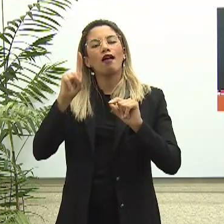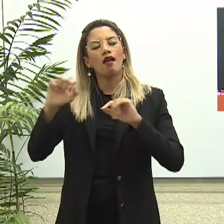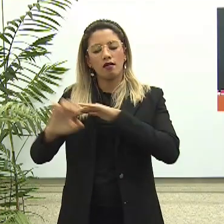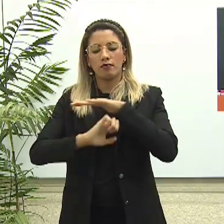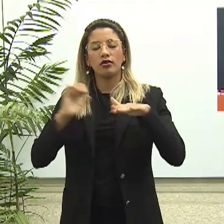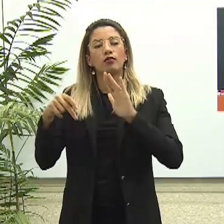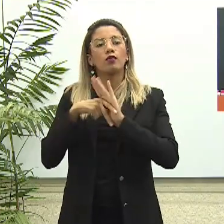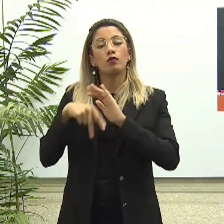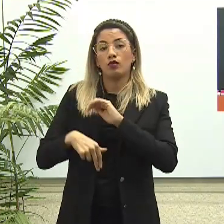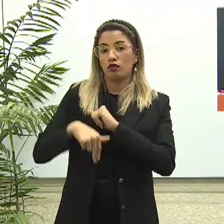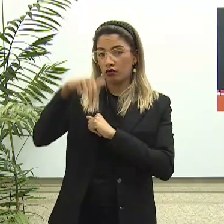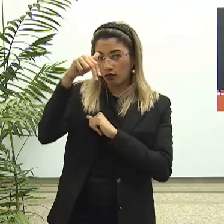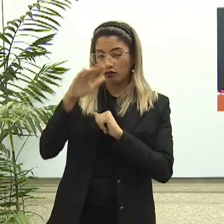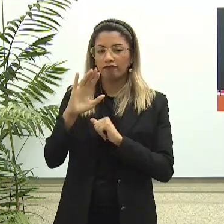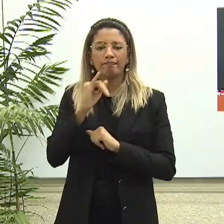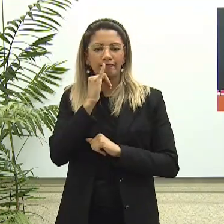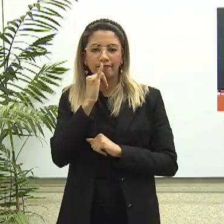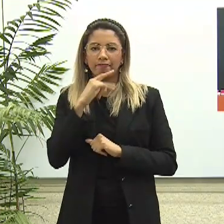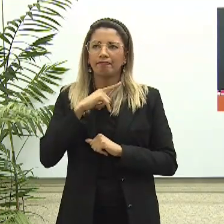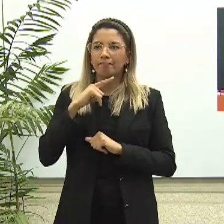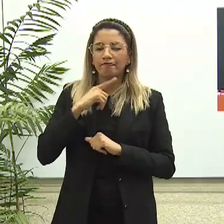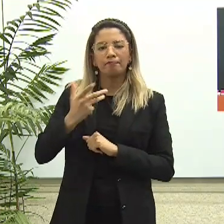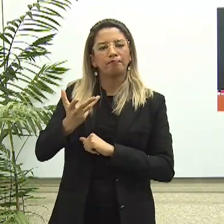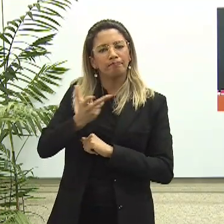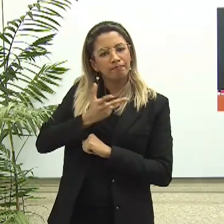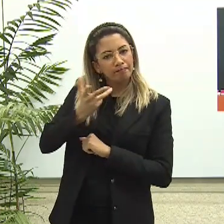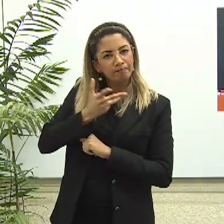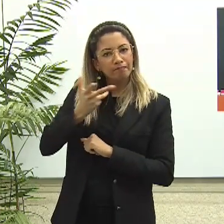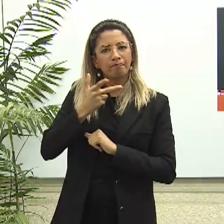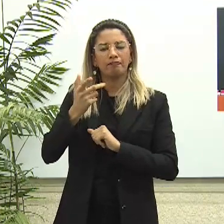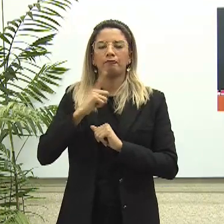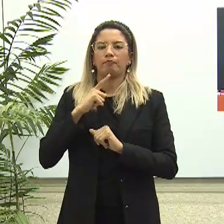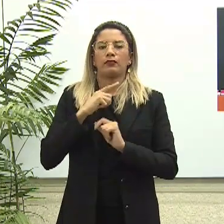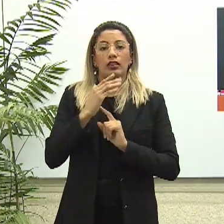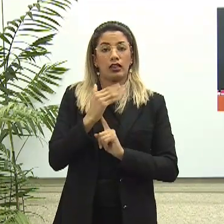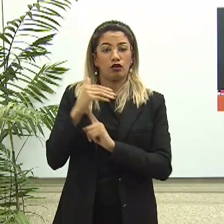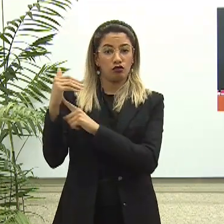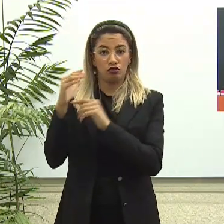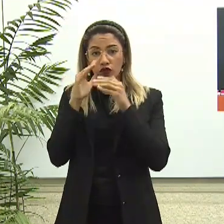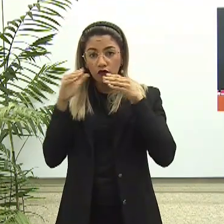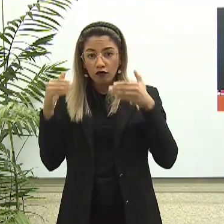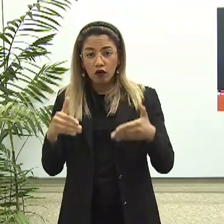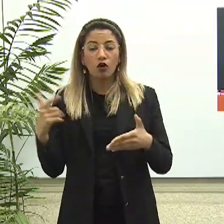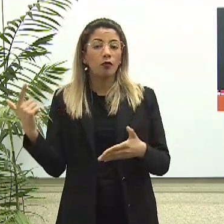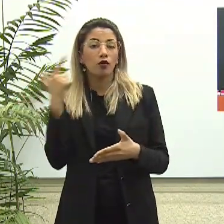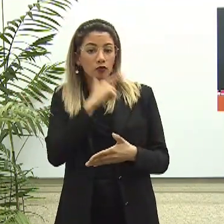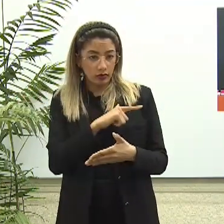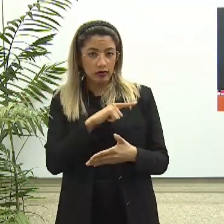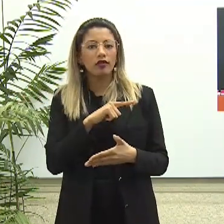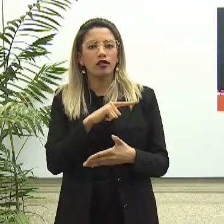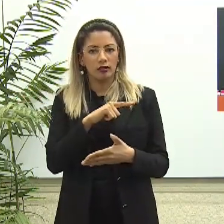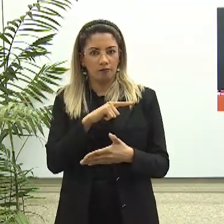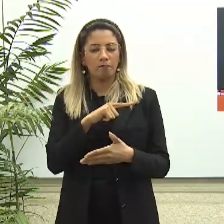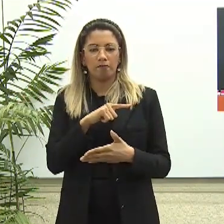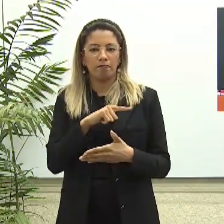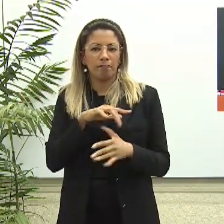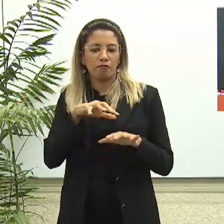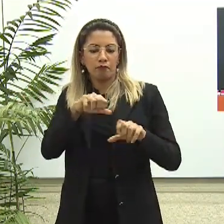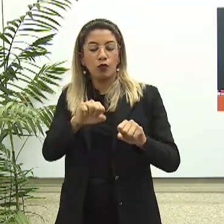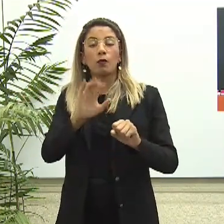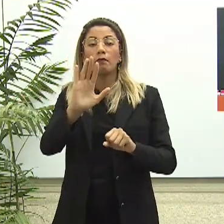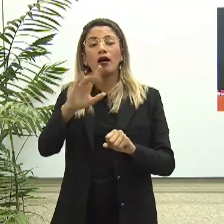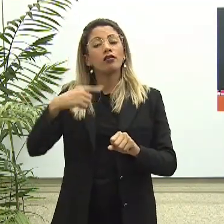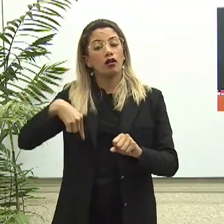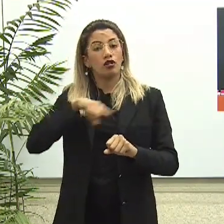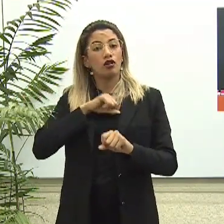entra nesse nessa corrida capitalista onde as tecnologias digitais são centrais para dominação geopolítica mas a gente entra como meros fornecedores de